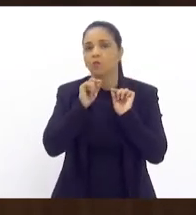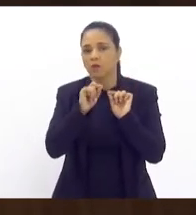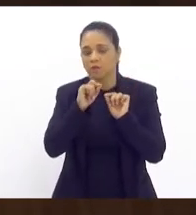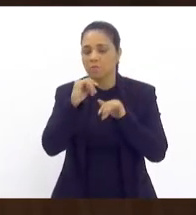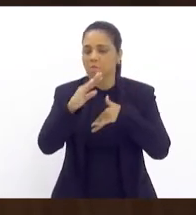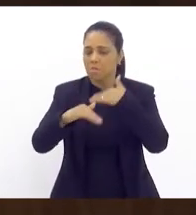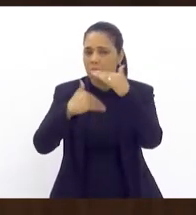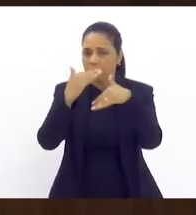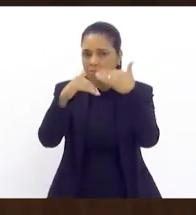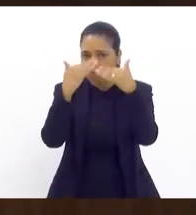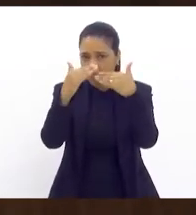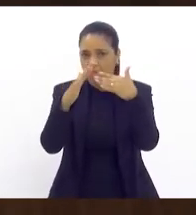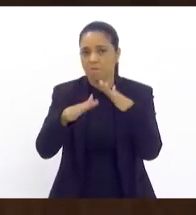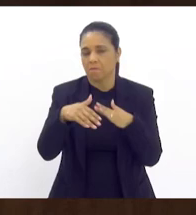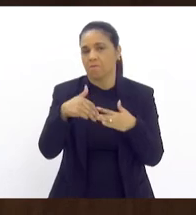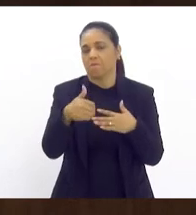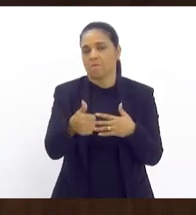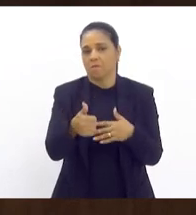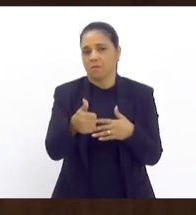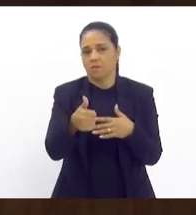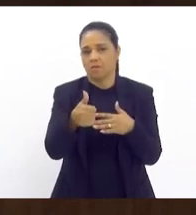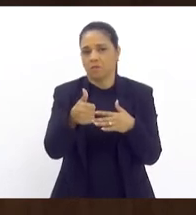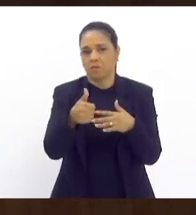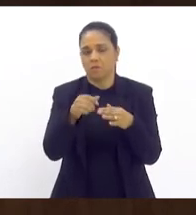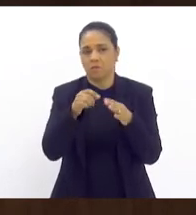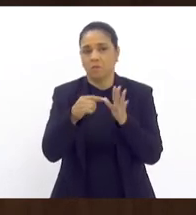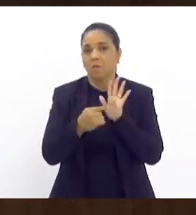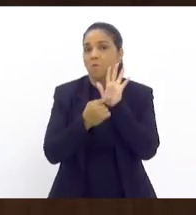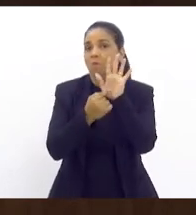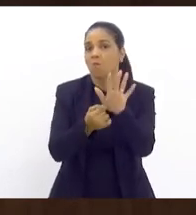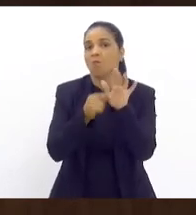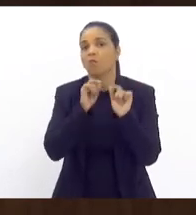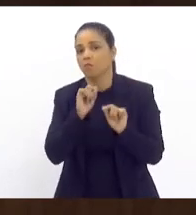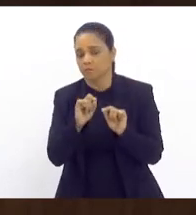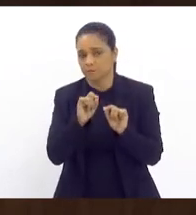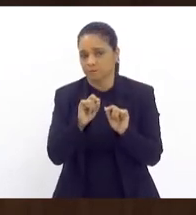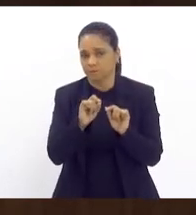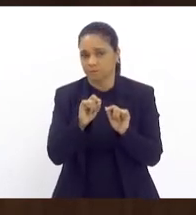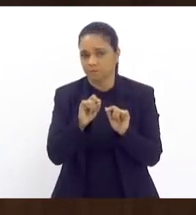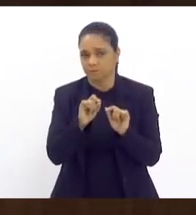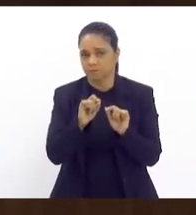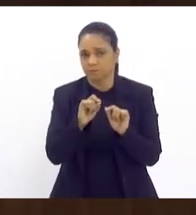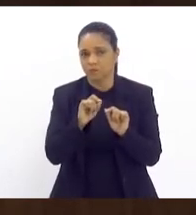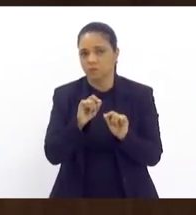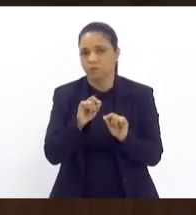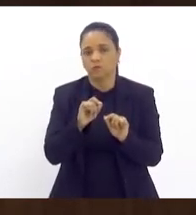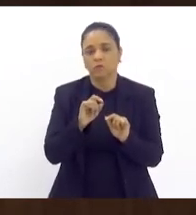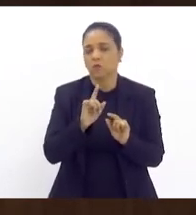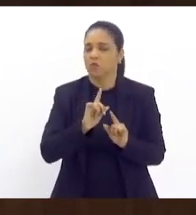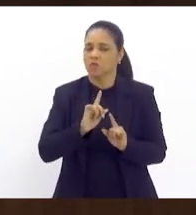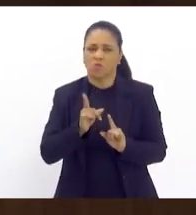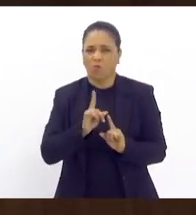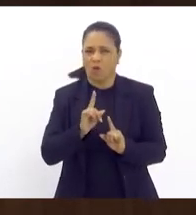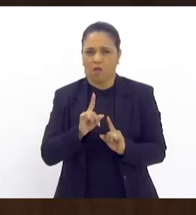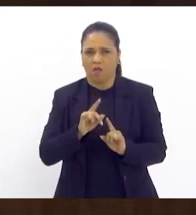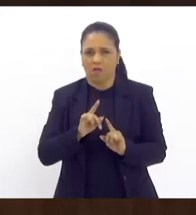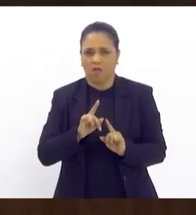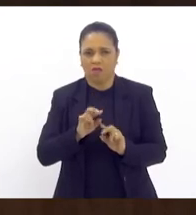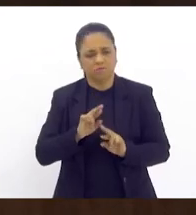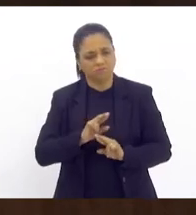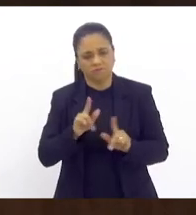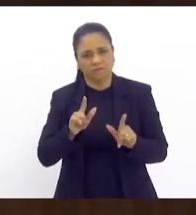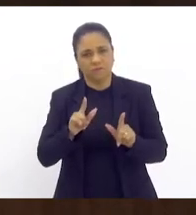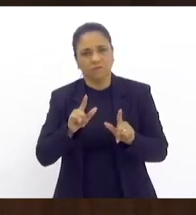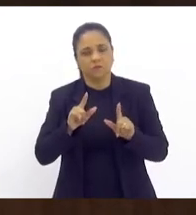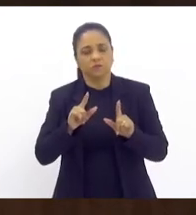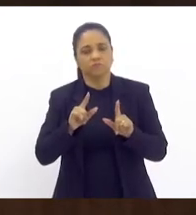e eu destaco que não é atribuição da carreira dos profissionais